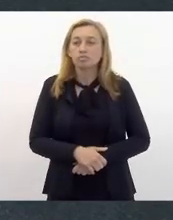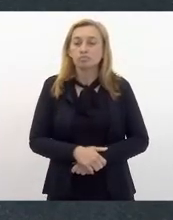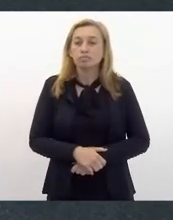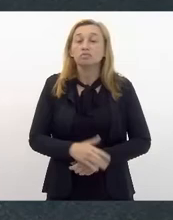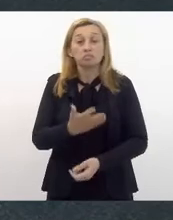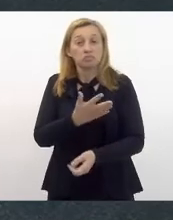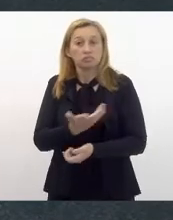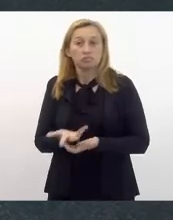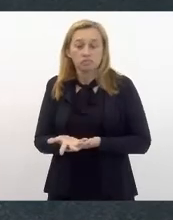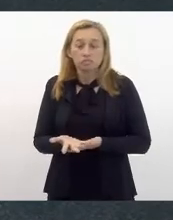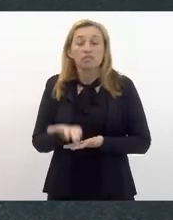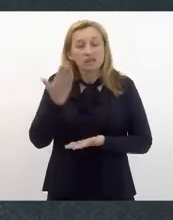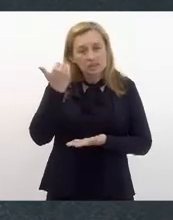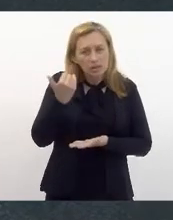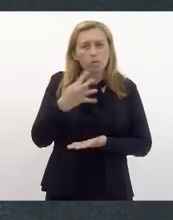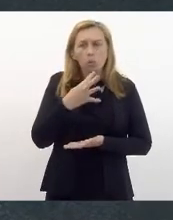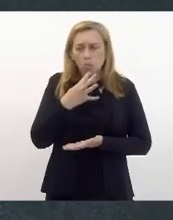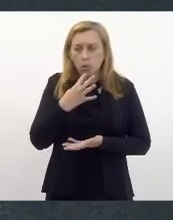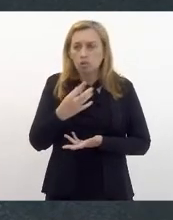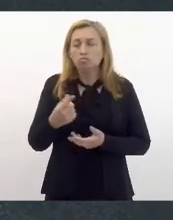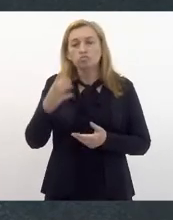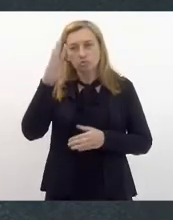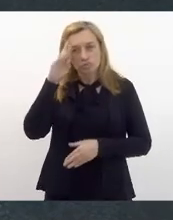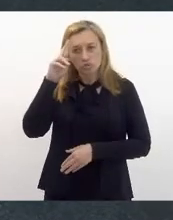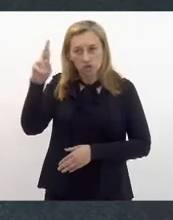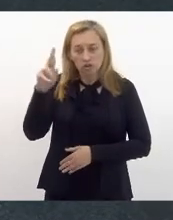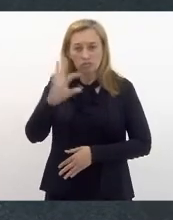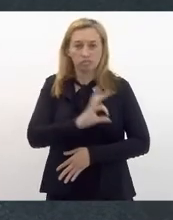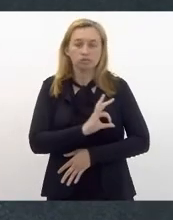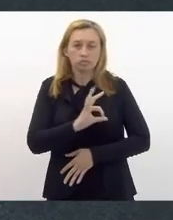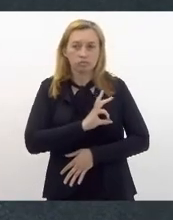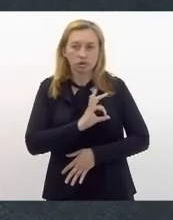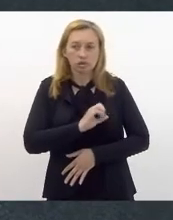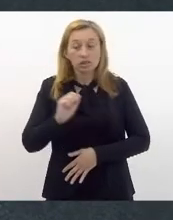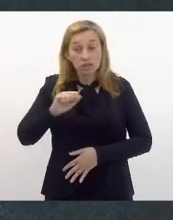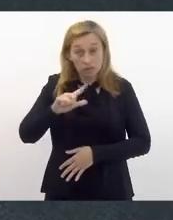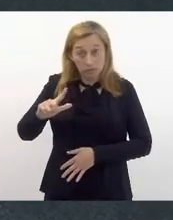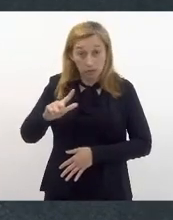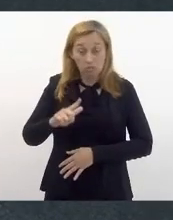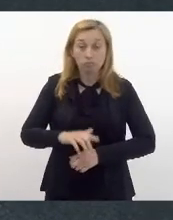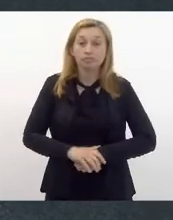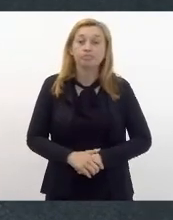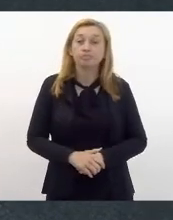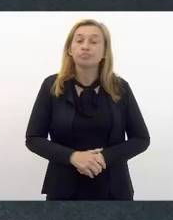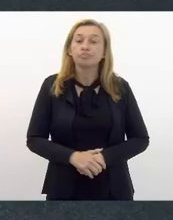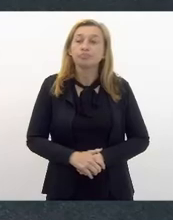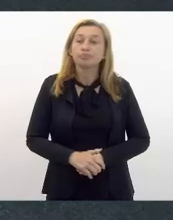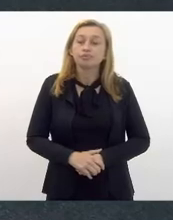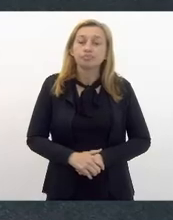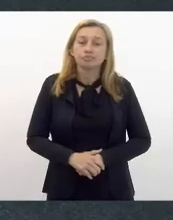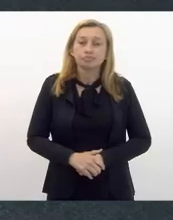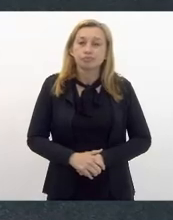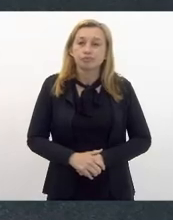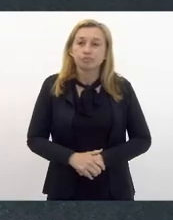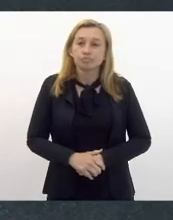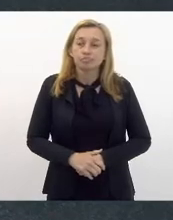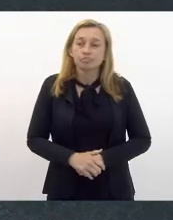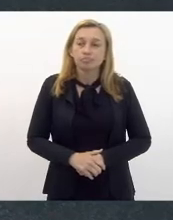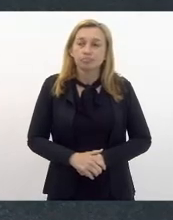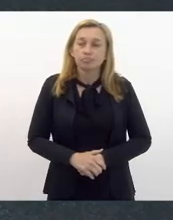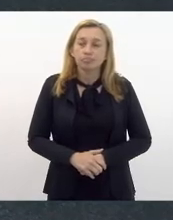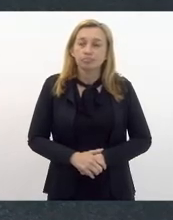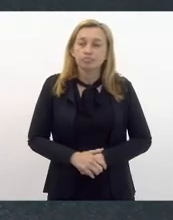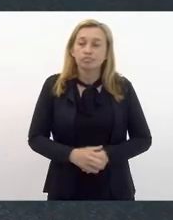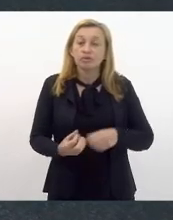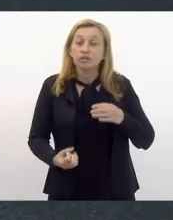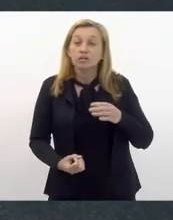do preconceito como chefe da Polícia Civil eu institue né a dentro